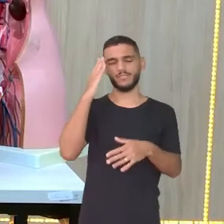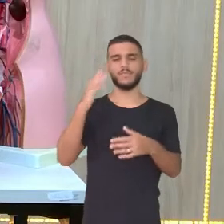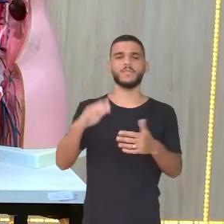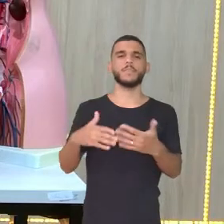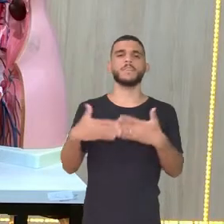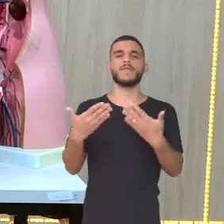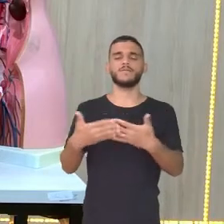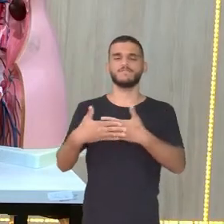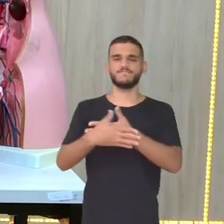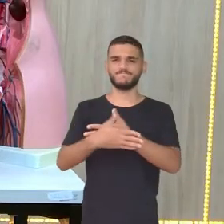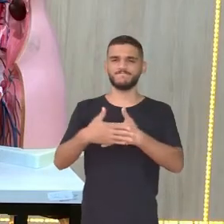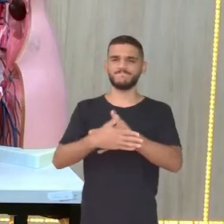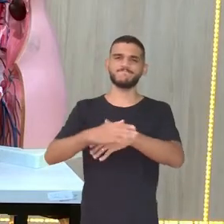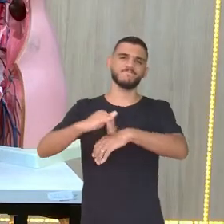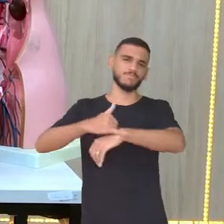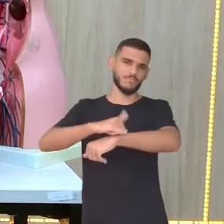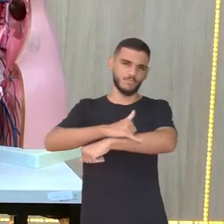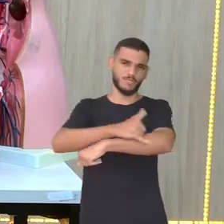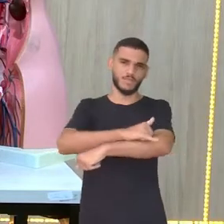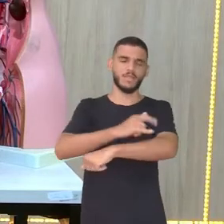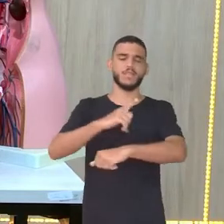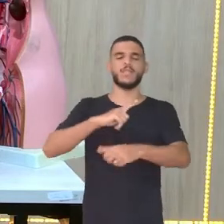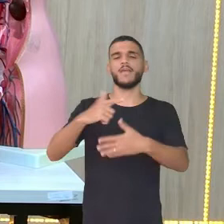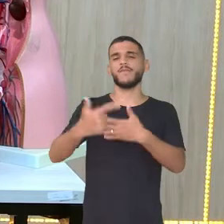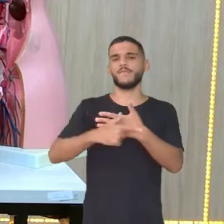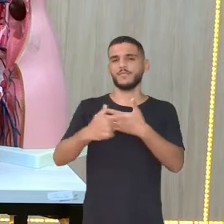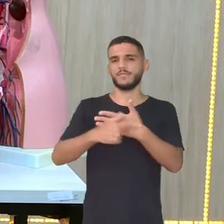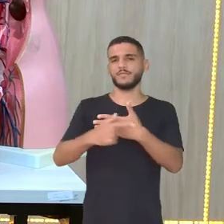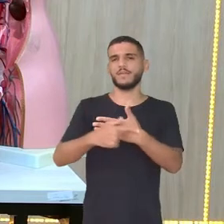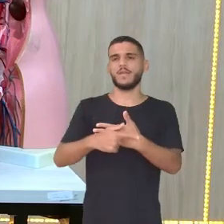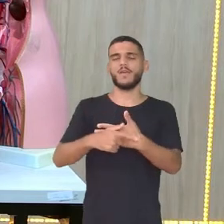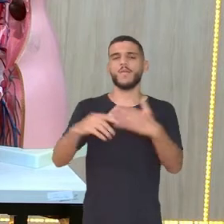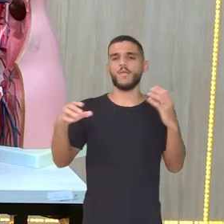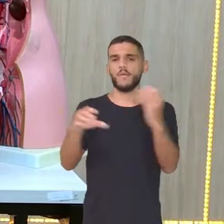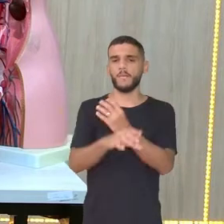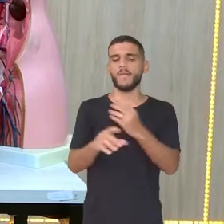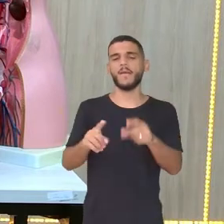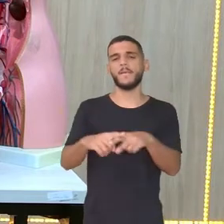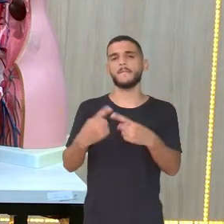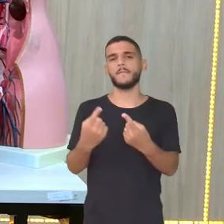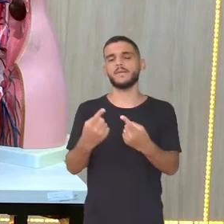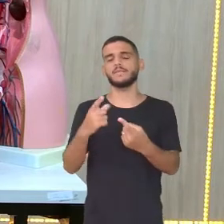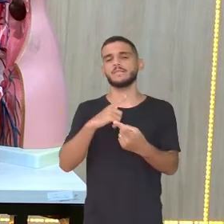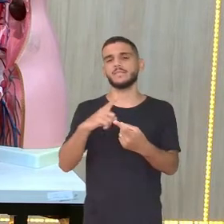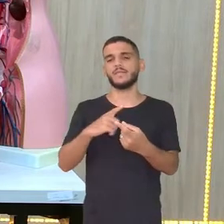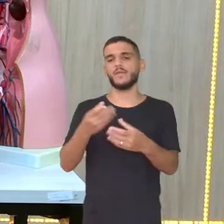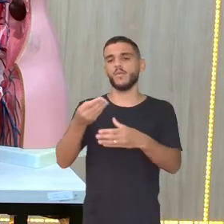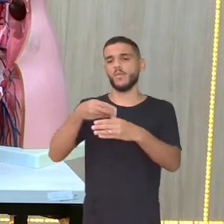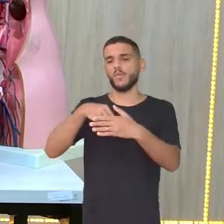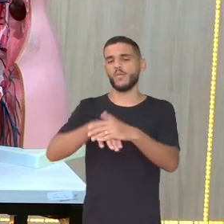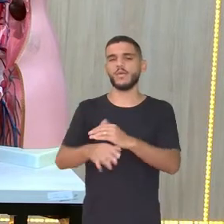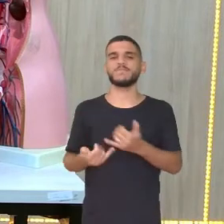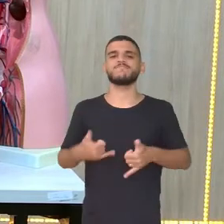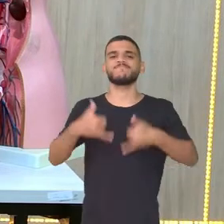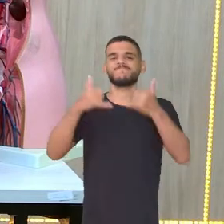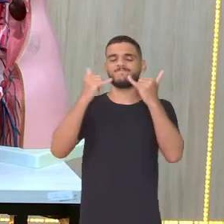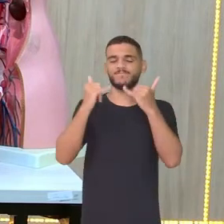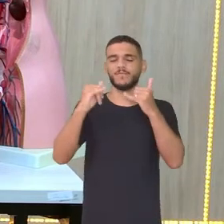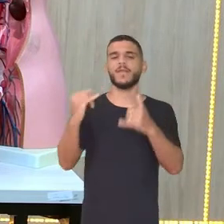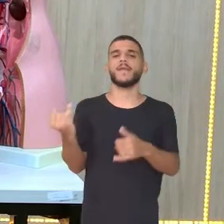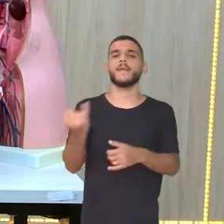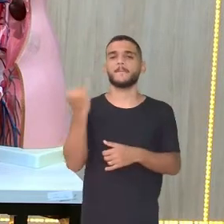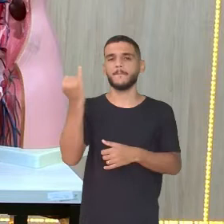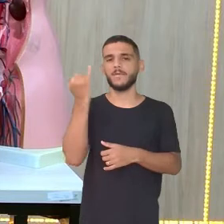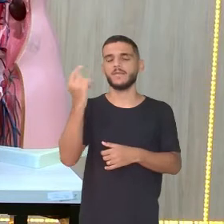com essa função toda, mas também tem a questão de reserva de energia, mas numa quantidade